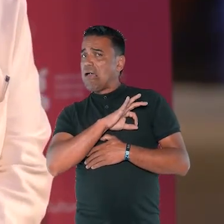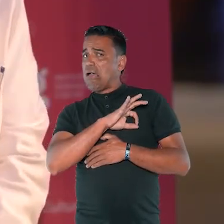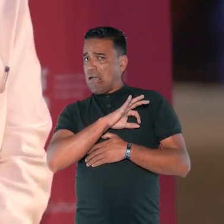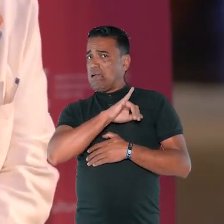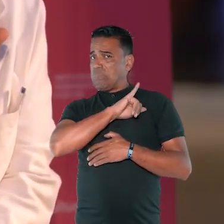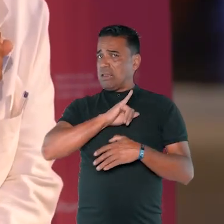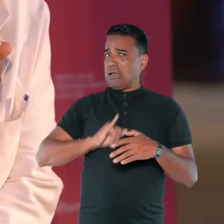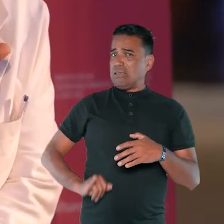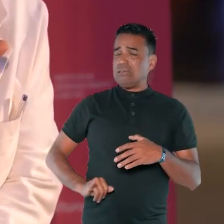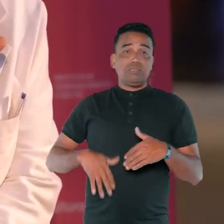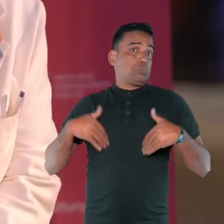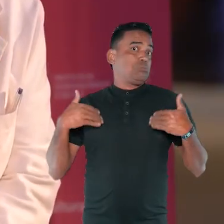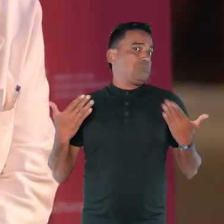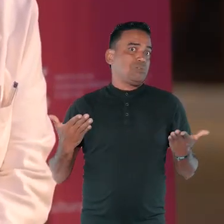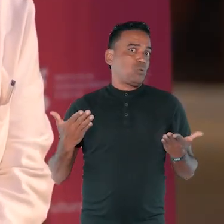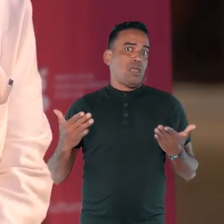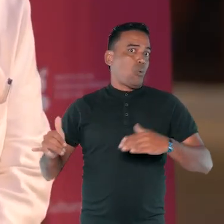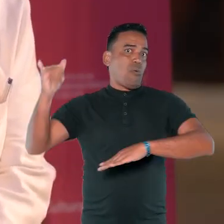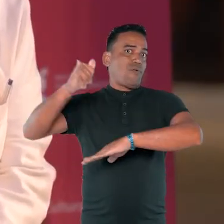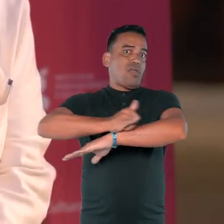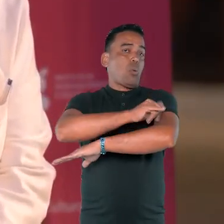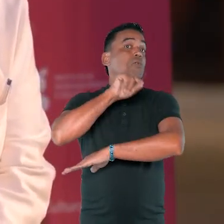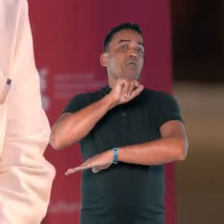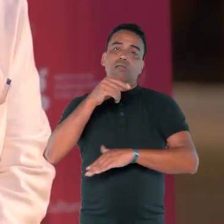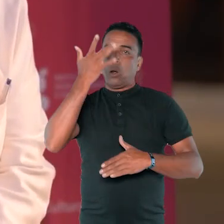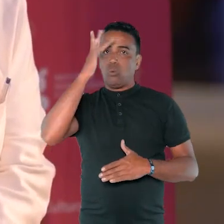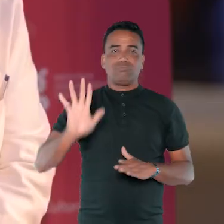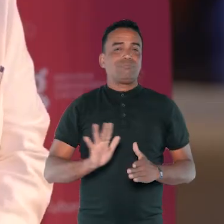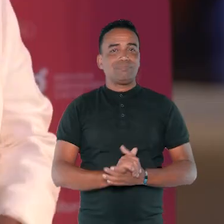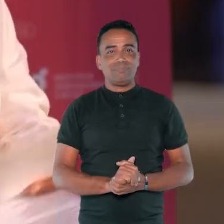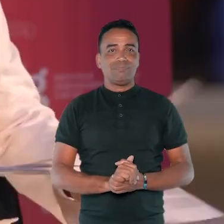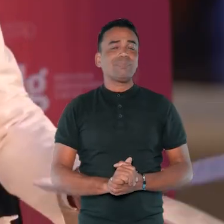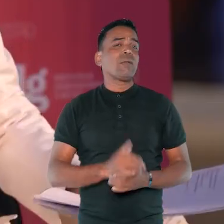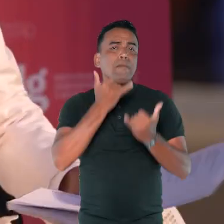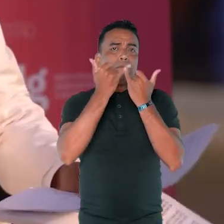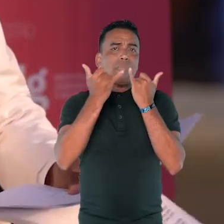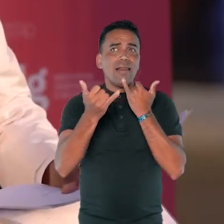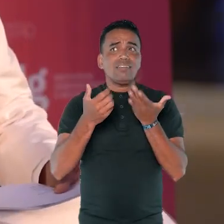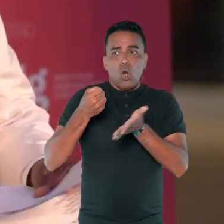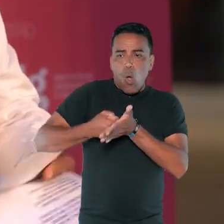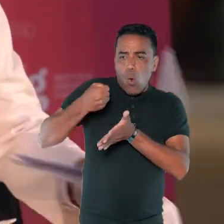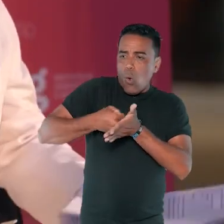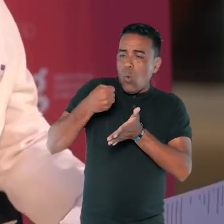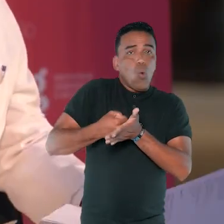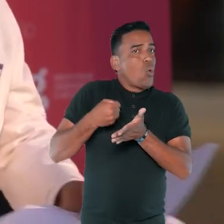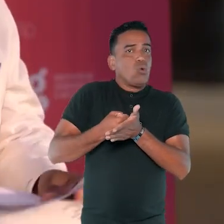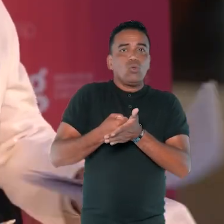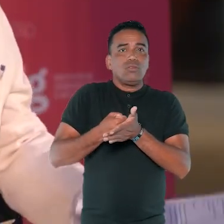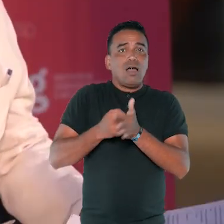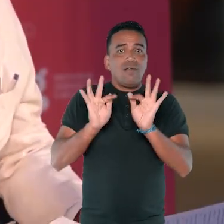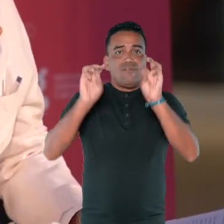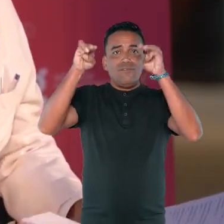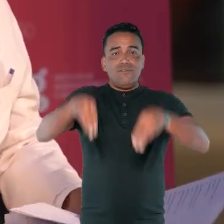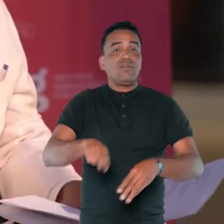imperialismo, sei lá o que é que traz. Então, assim, parece que as nossas lutas não cessam nunca, e eu